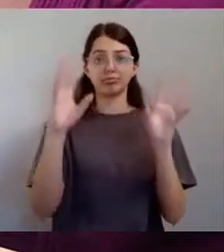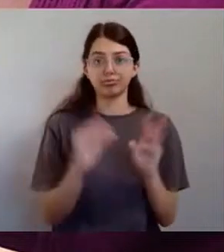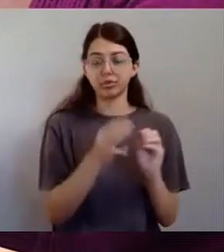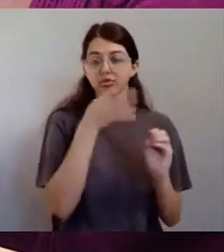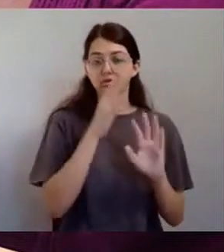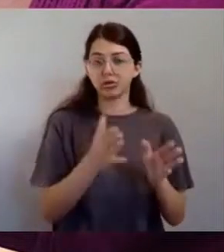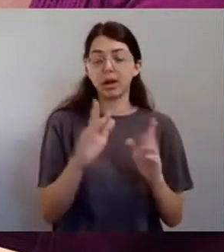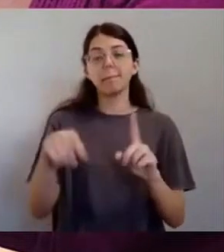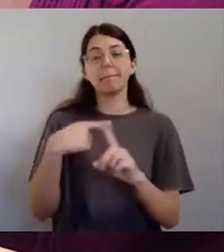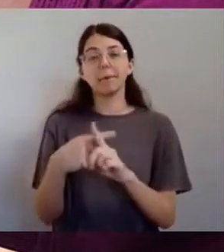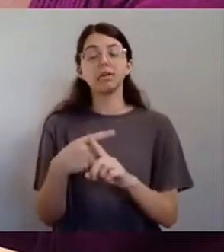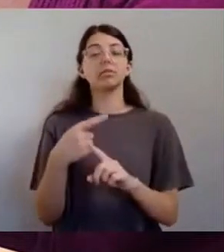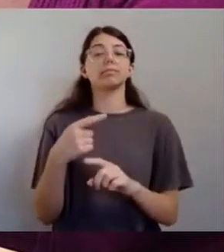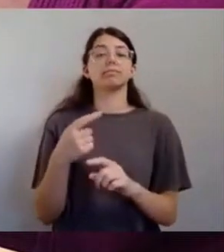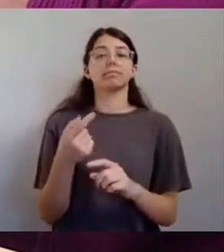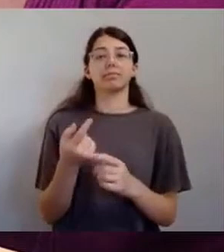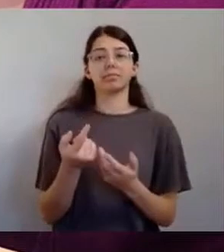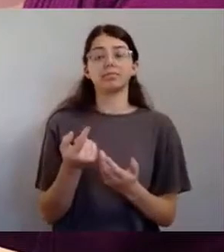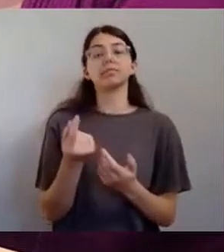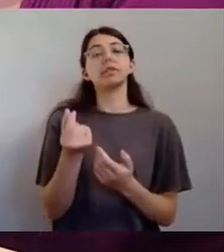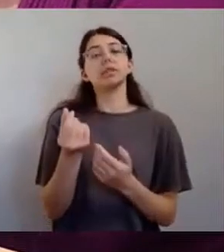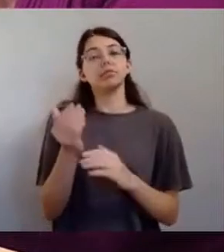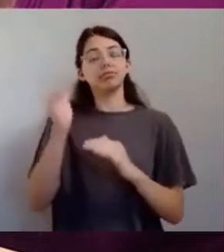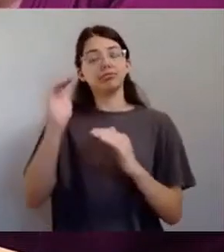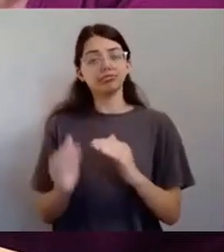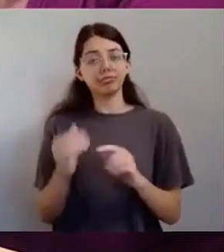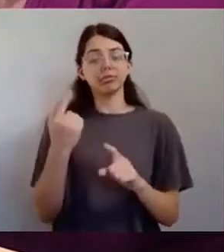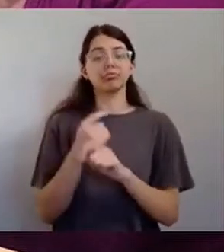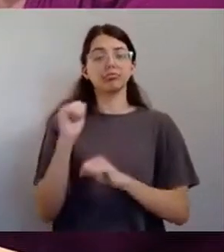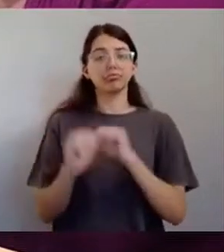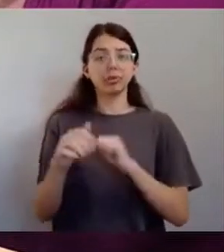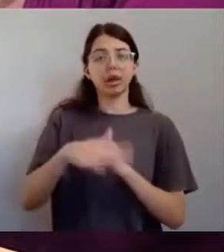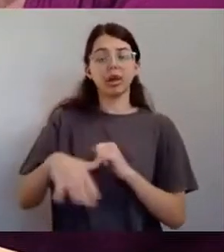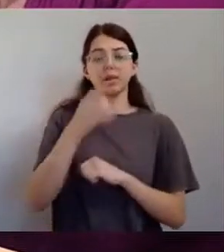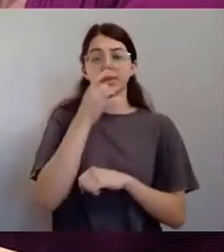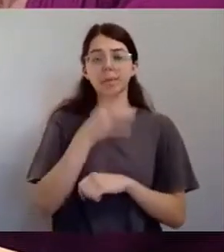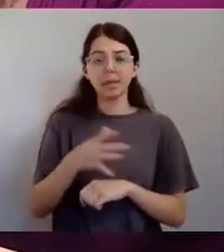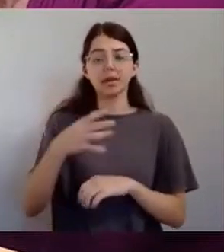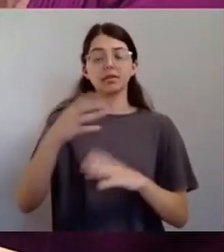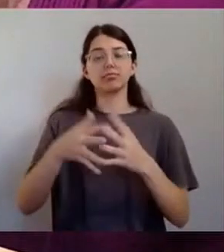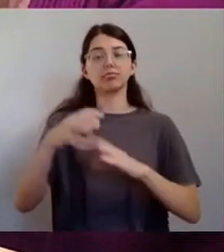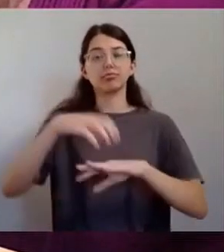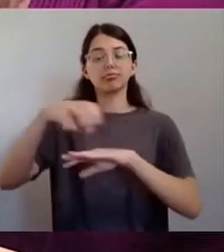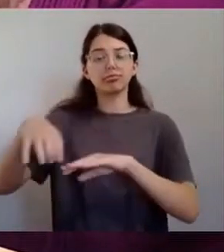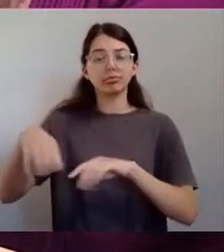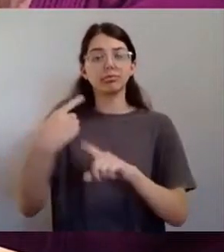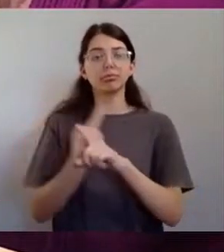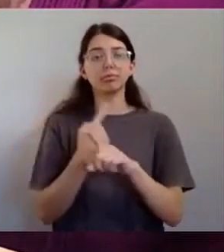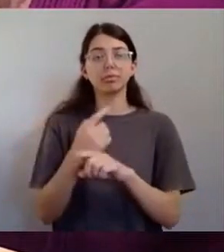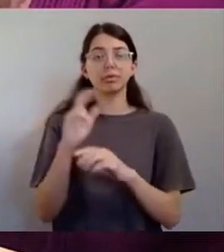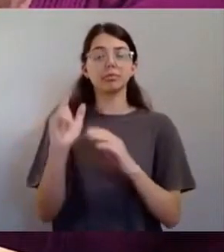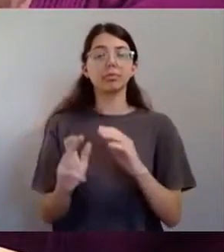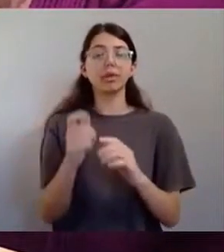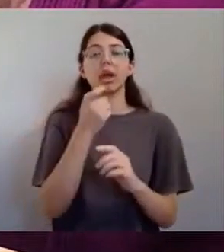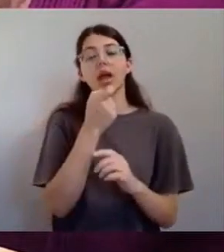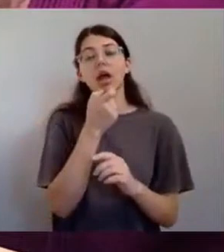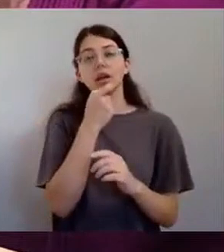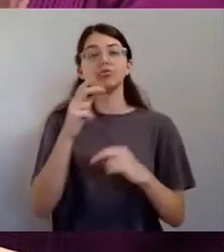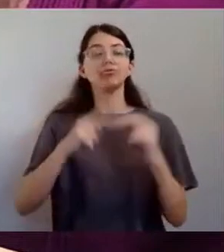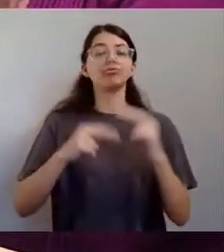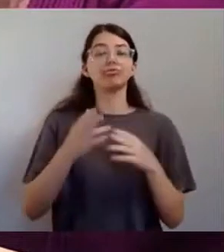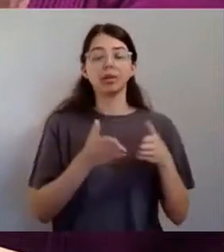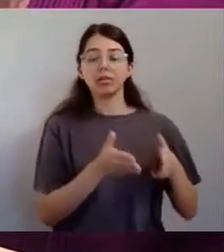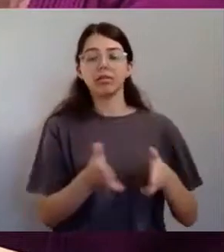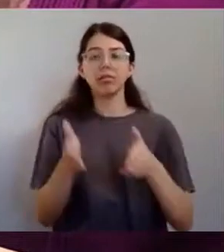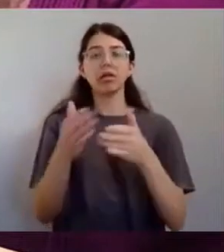das compensações devidas à não apresentação da área de cedências para equipamento não pode ser aprovada com base na construção de uma via